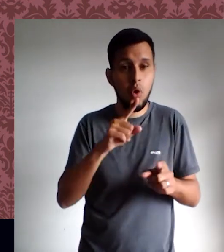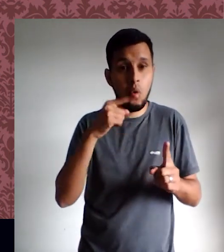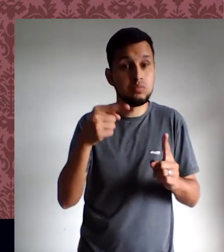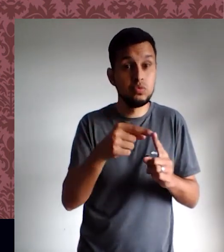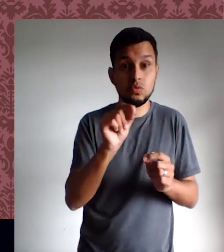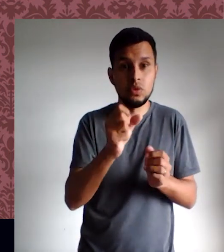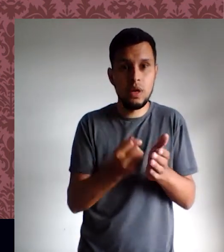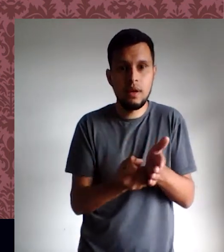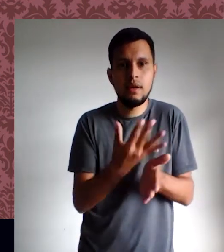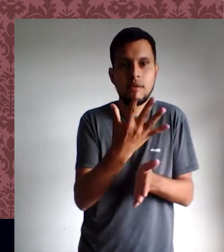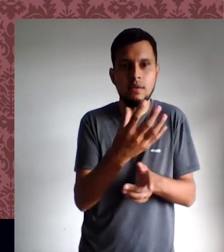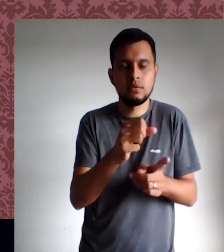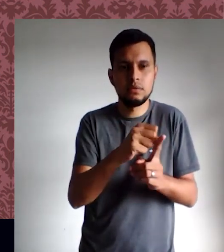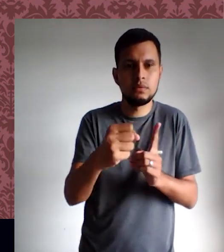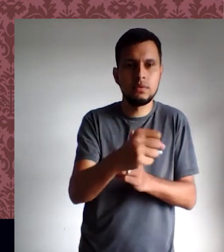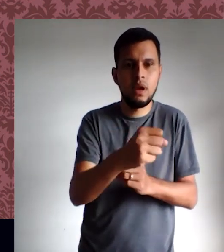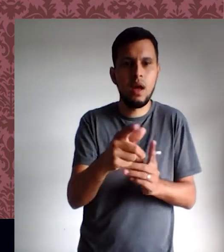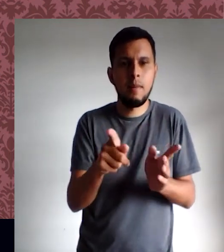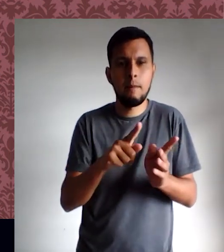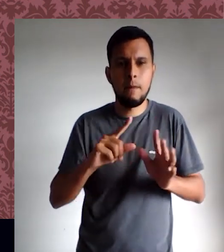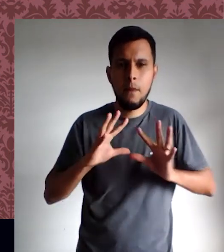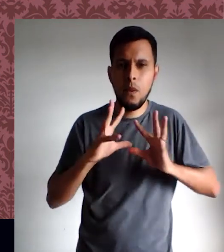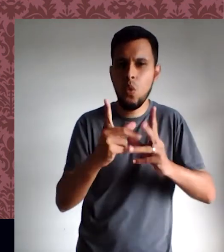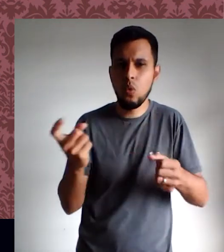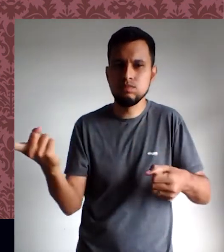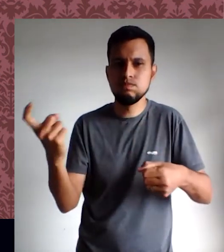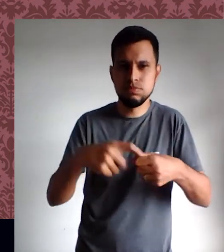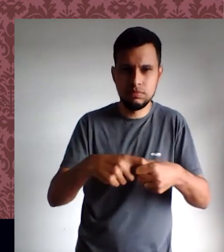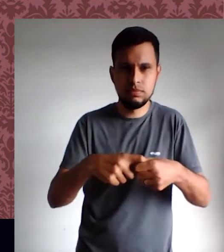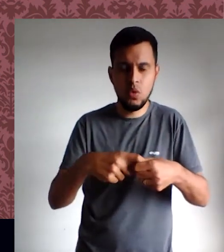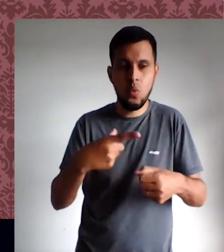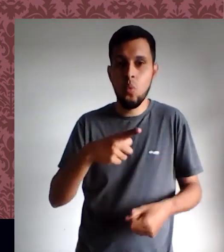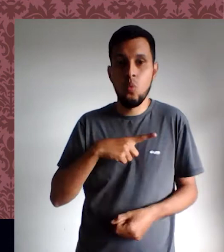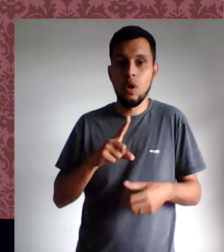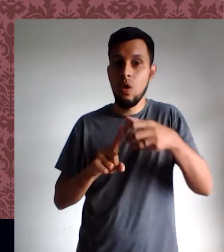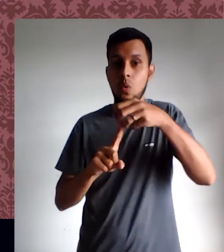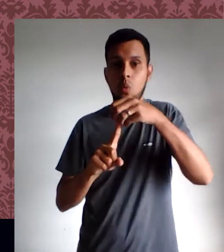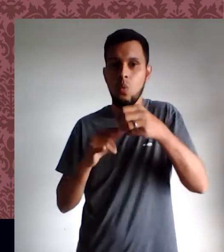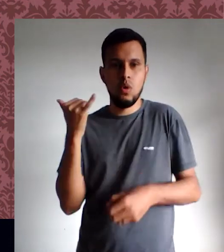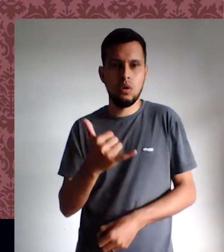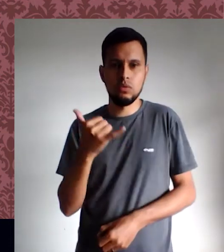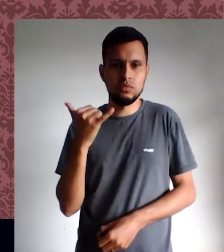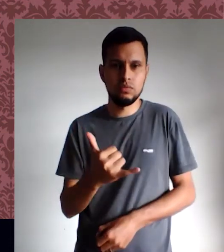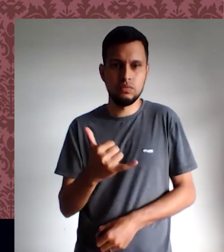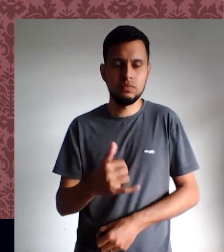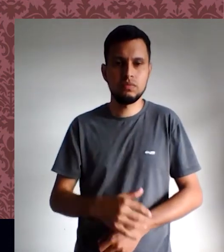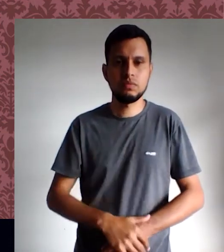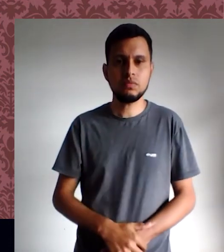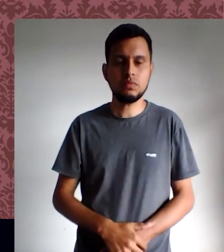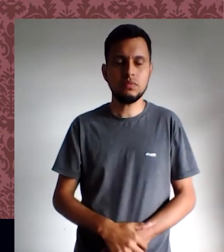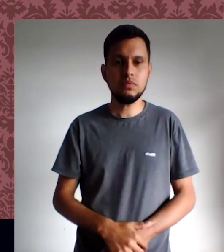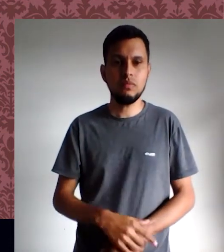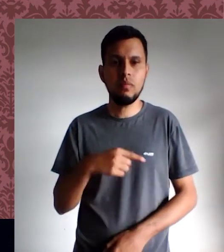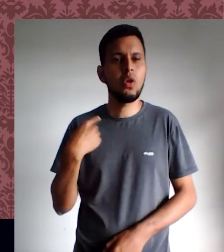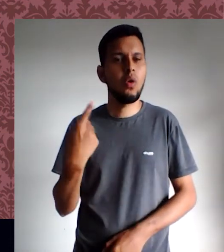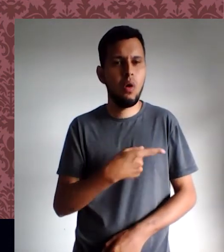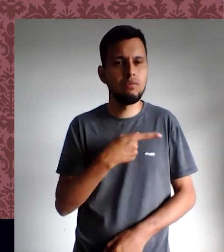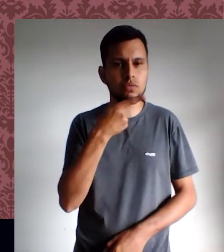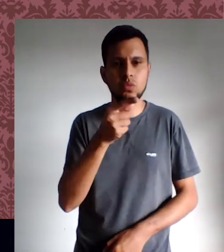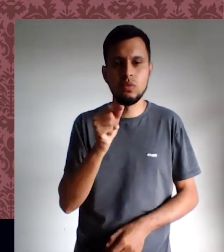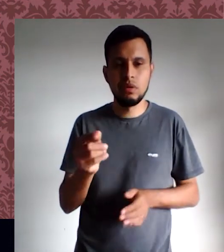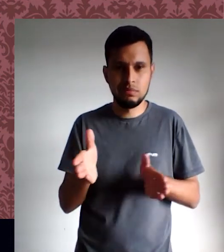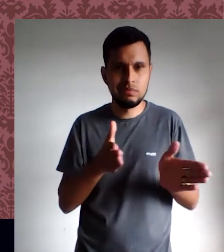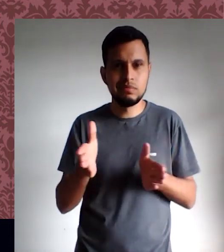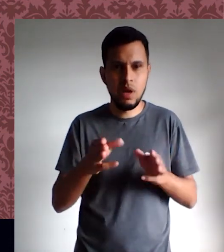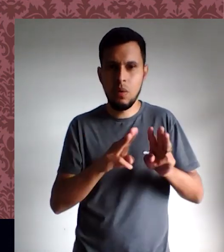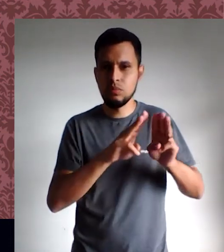essa sociedade qual todos pertençam, não tem uma única narrativa dominante. Quando a gente fala em acessibilidade de museu, como o